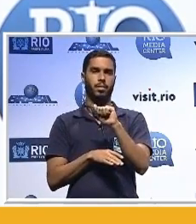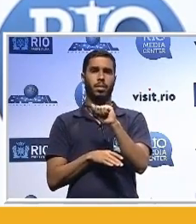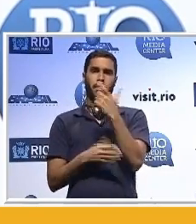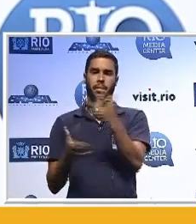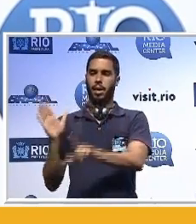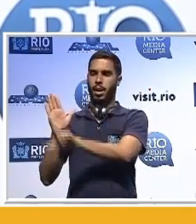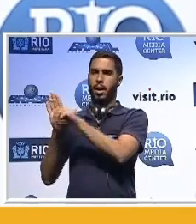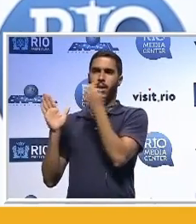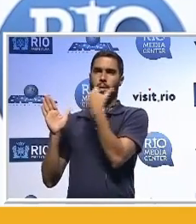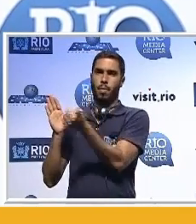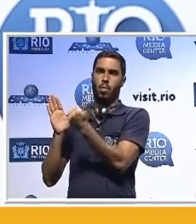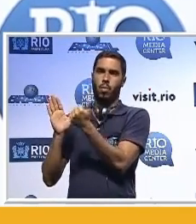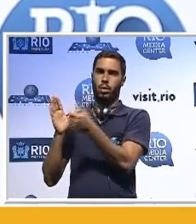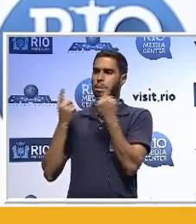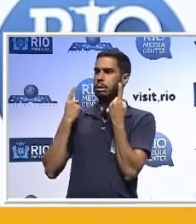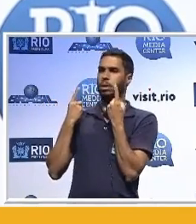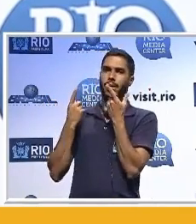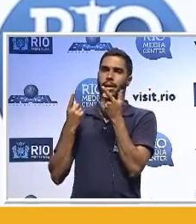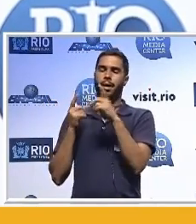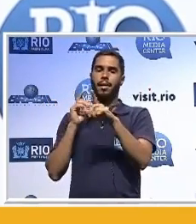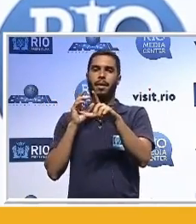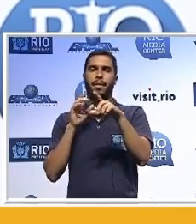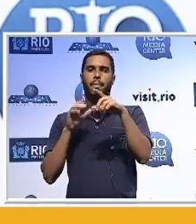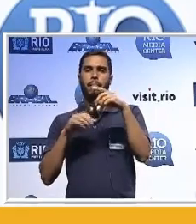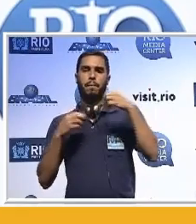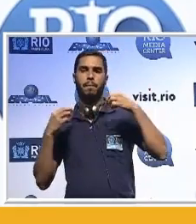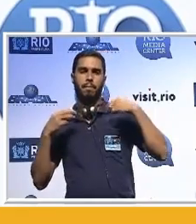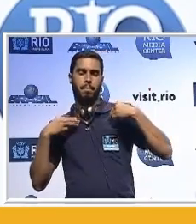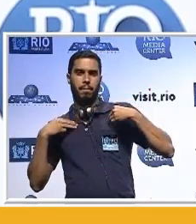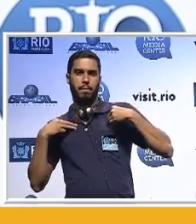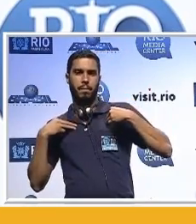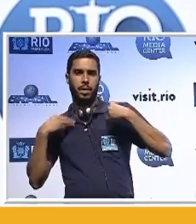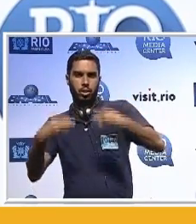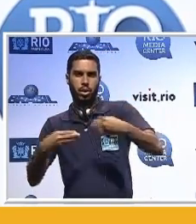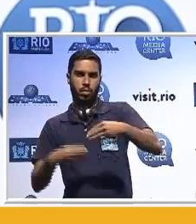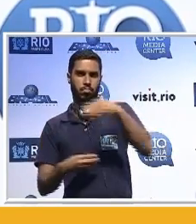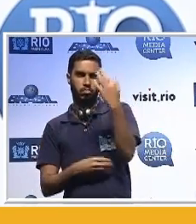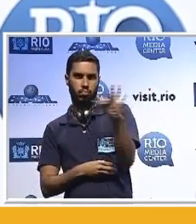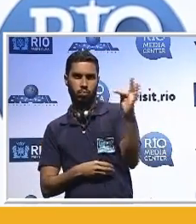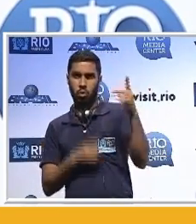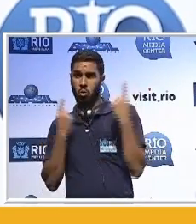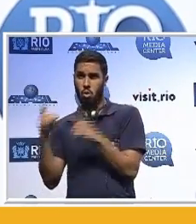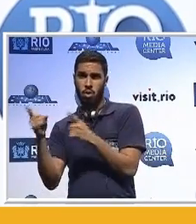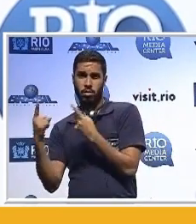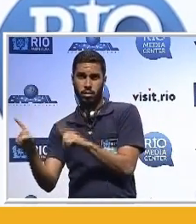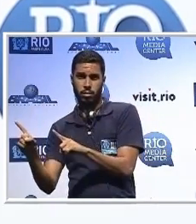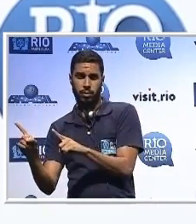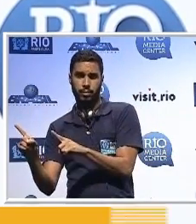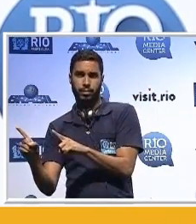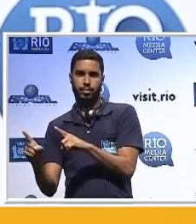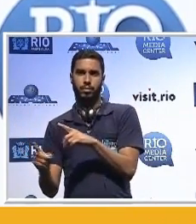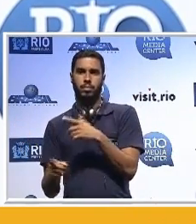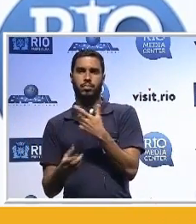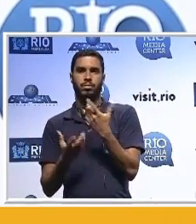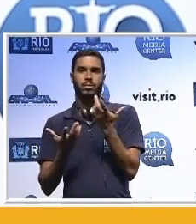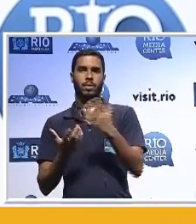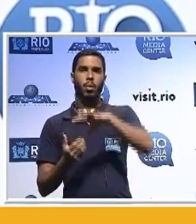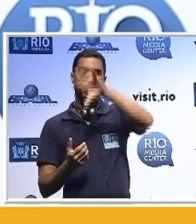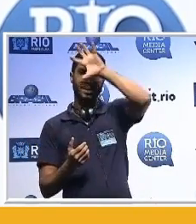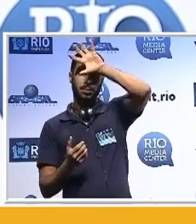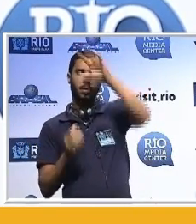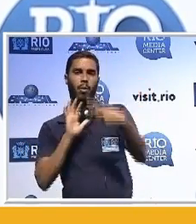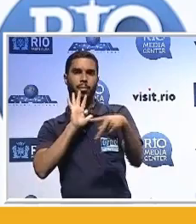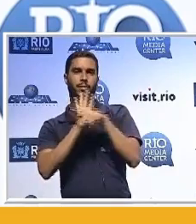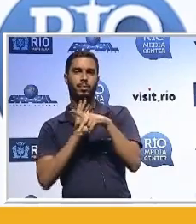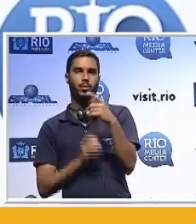pelo Ministério Público Federal ou Estadual e não haja segurança jurídica sobre a sua aplicação, você não tem consecução. Você não tem